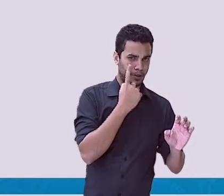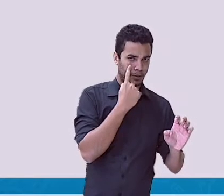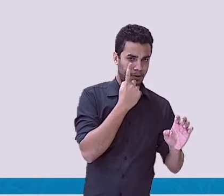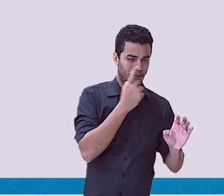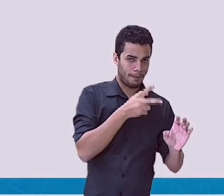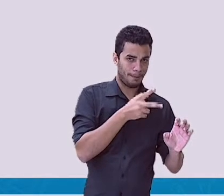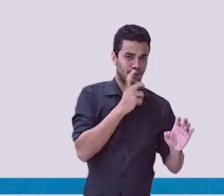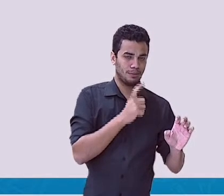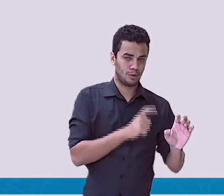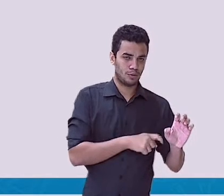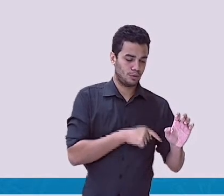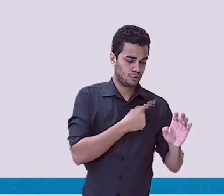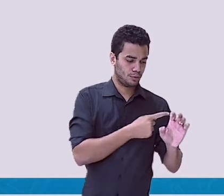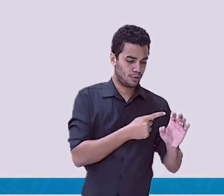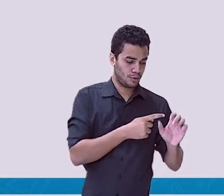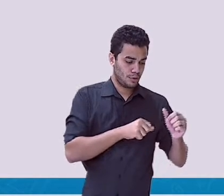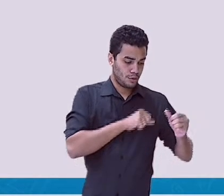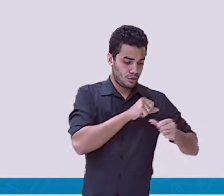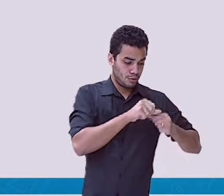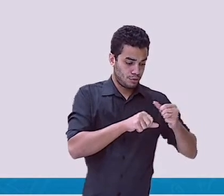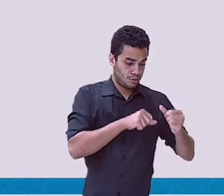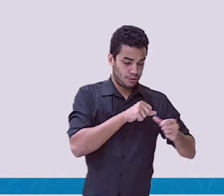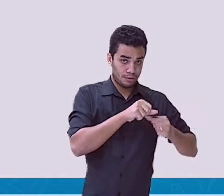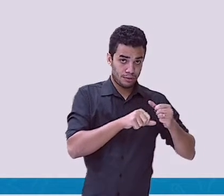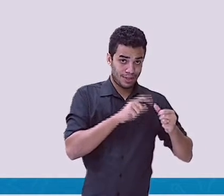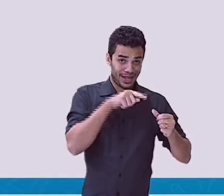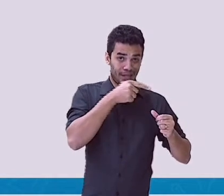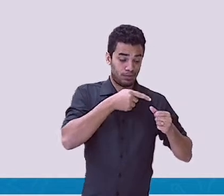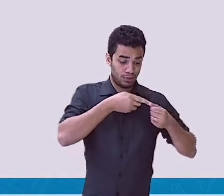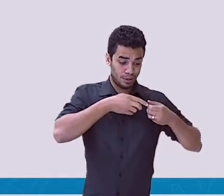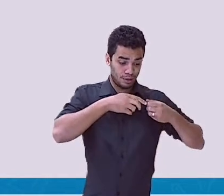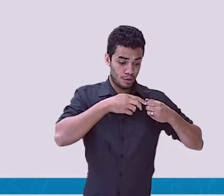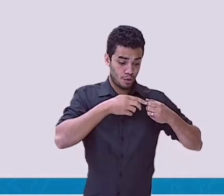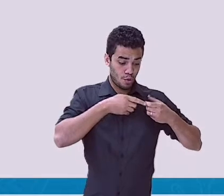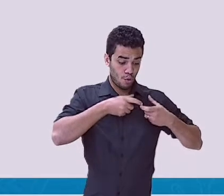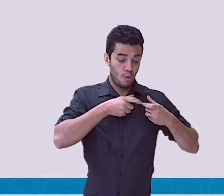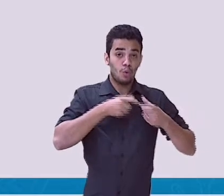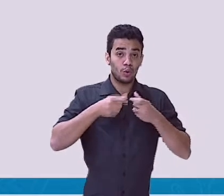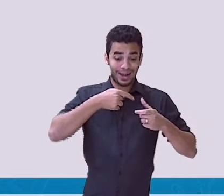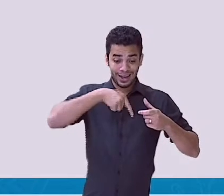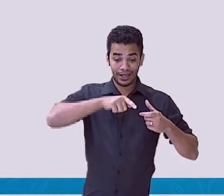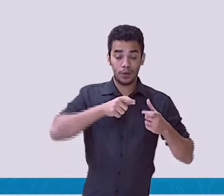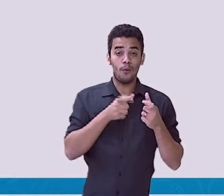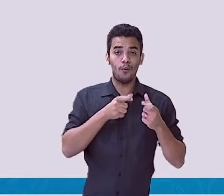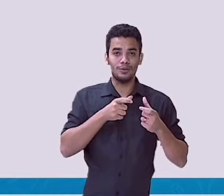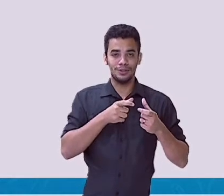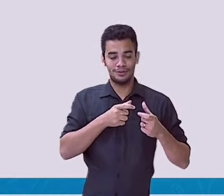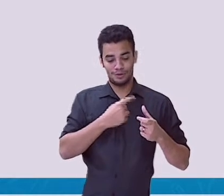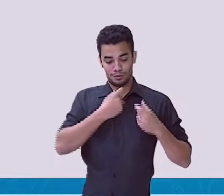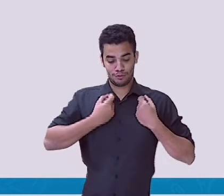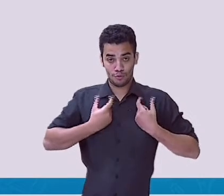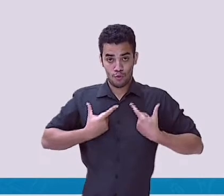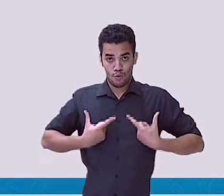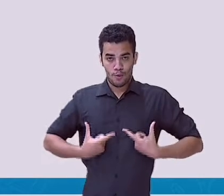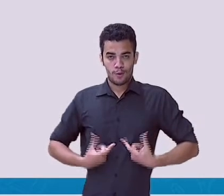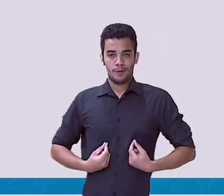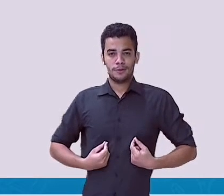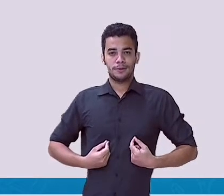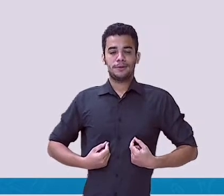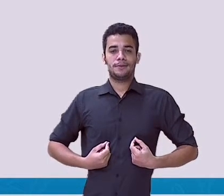aí ele vai para a veia pulmonar e chega no pulmão. Lá no pulmão, ele vai